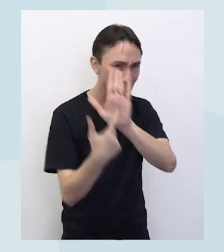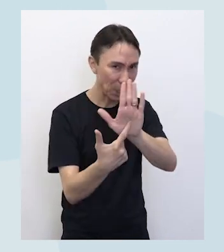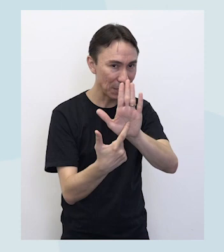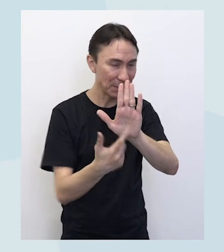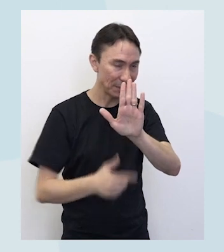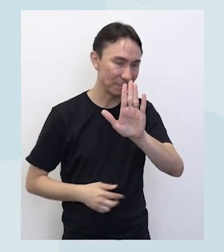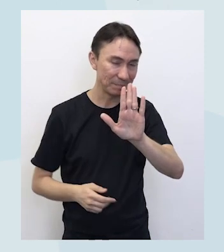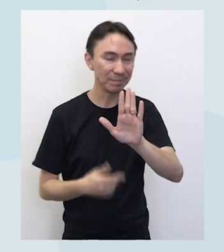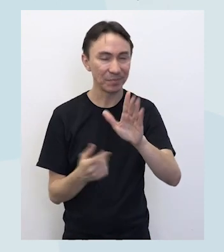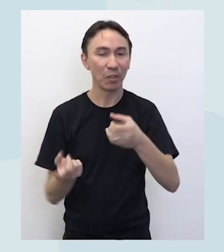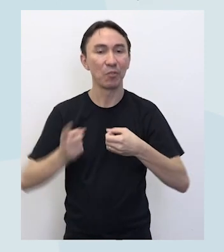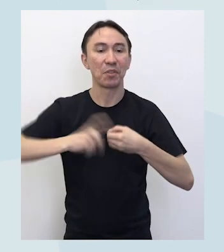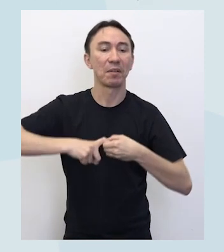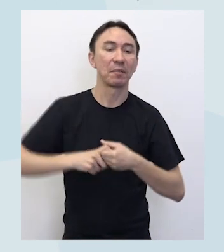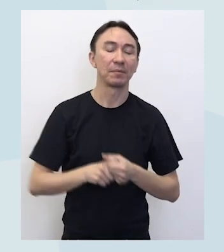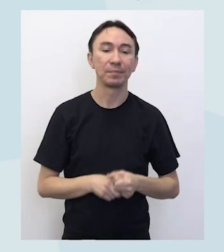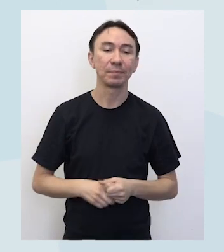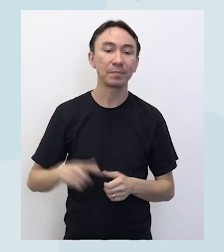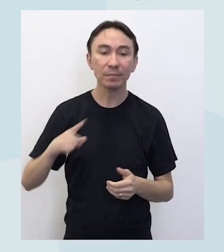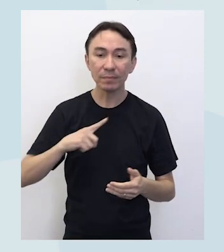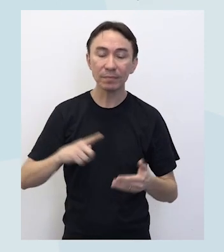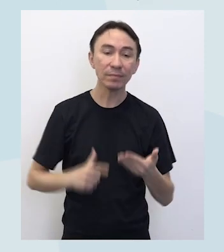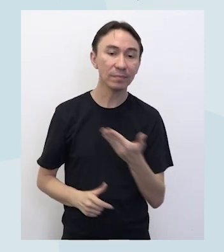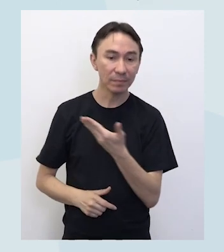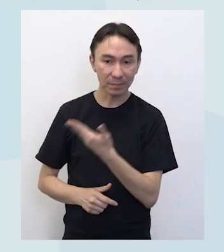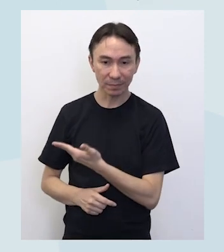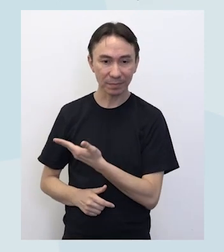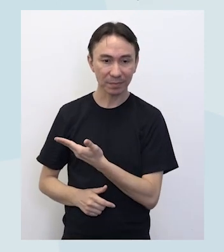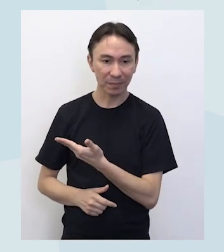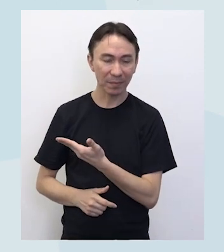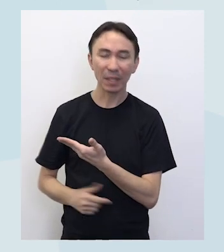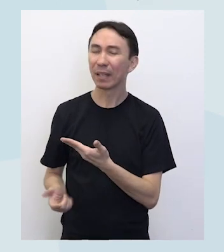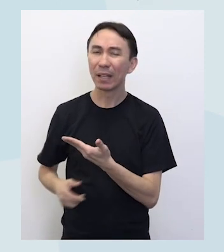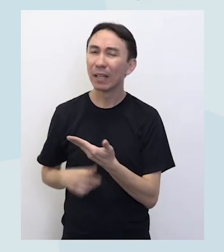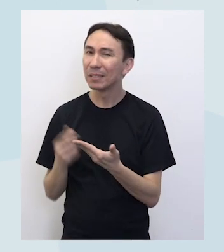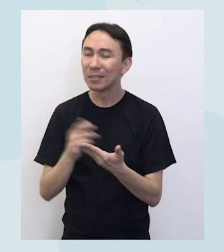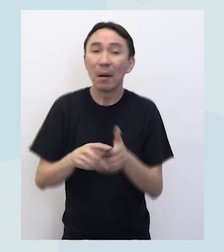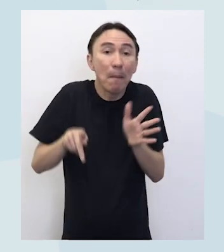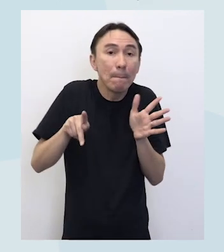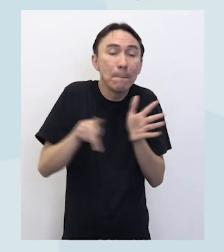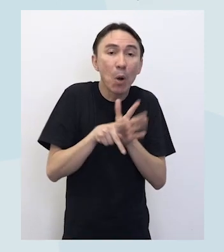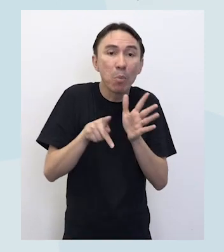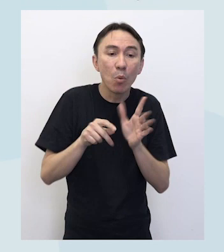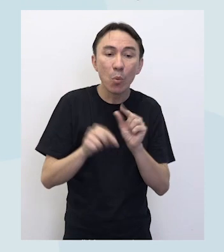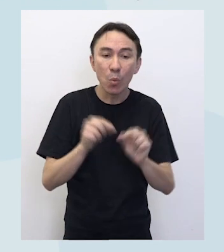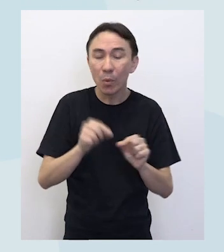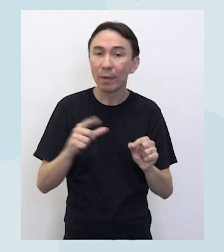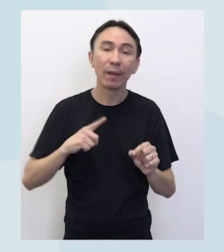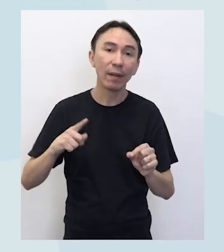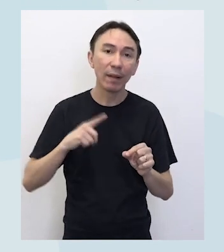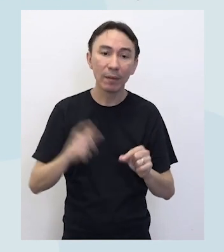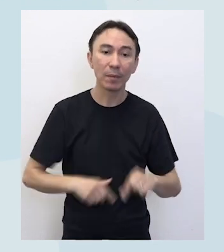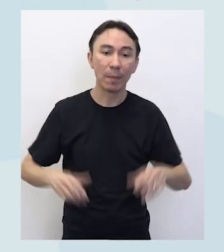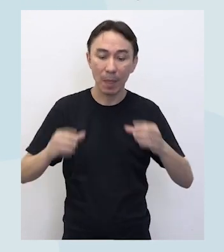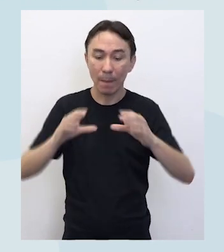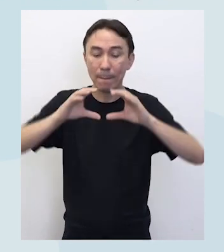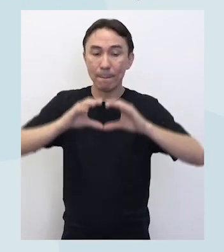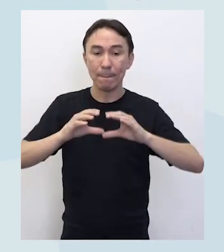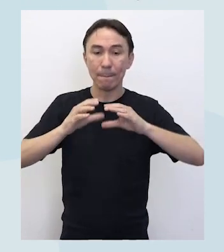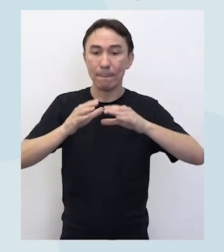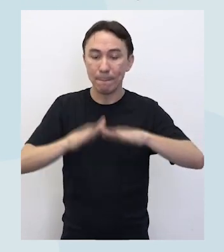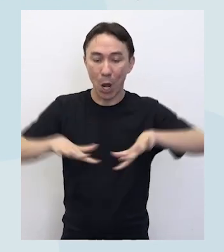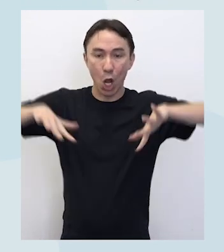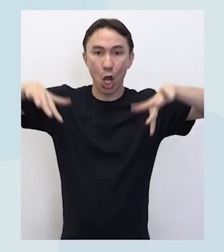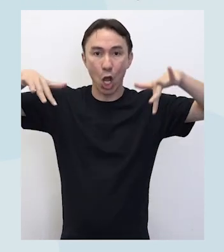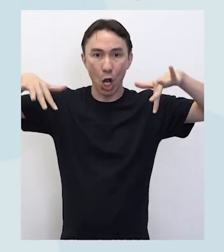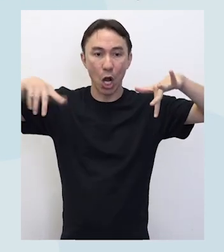né, nós temos, então, o que são espaços cênicos convencionais, né? O teatro de arena é um exemplo. Mas,